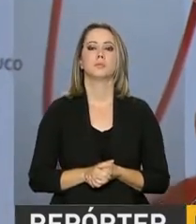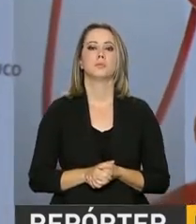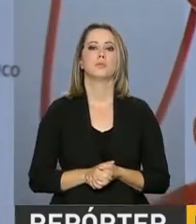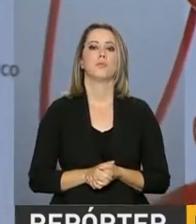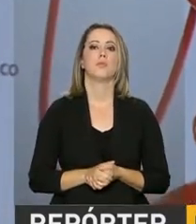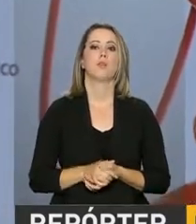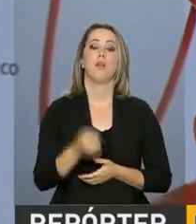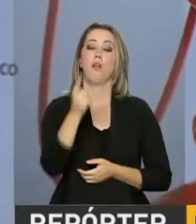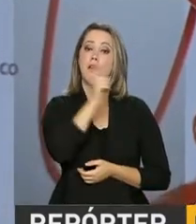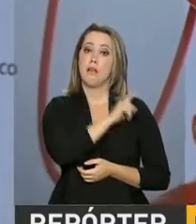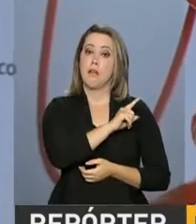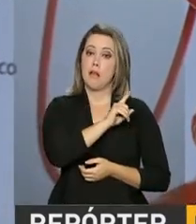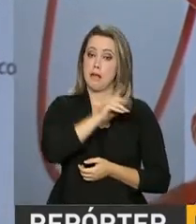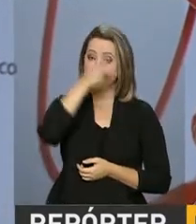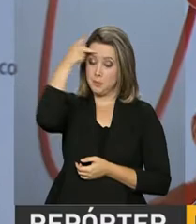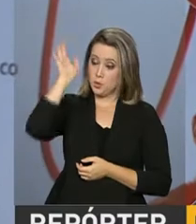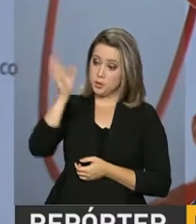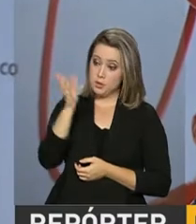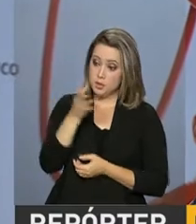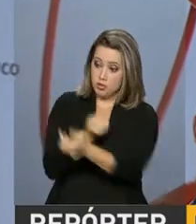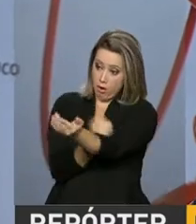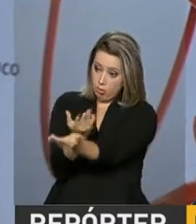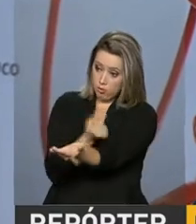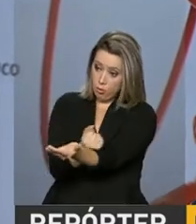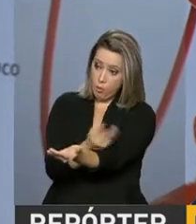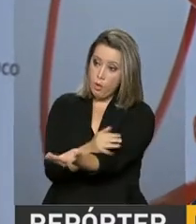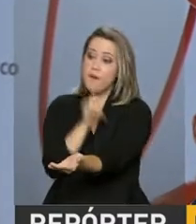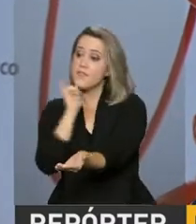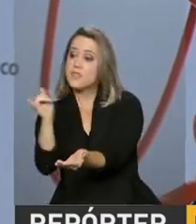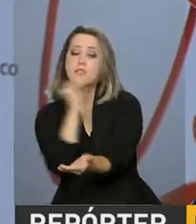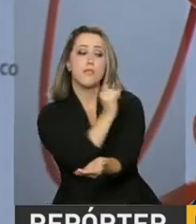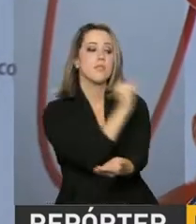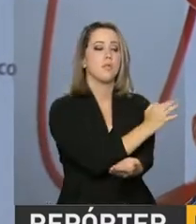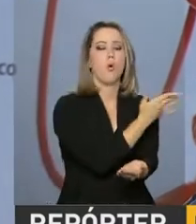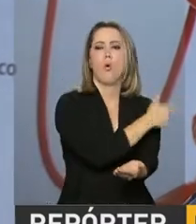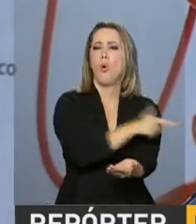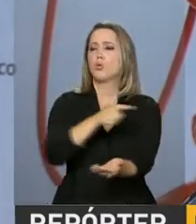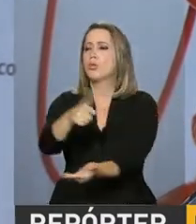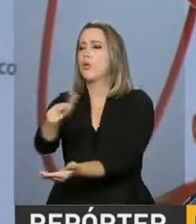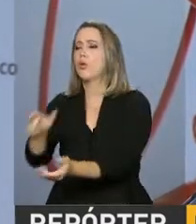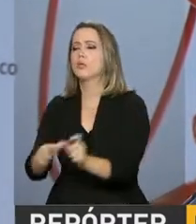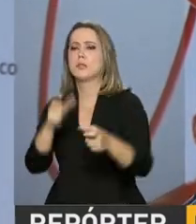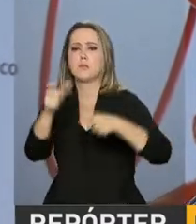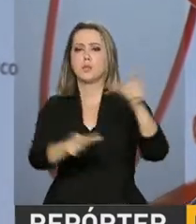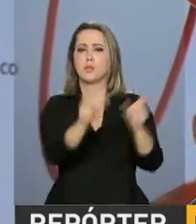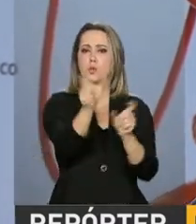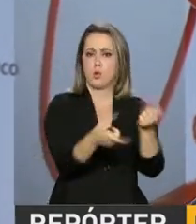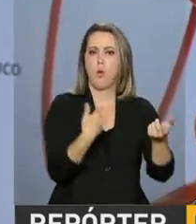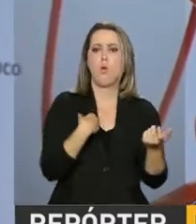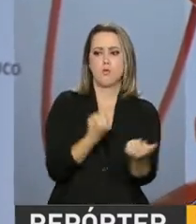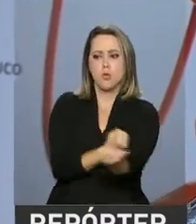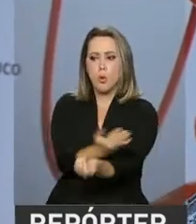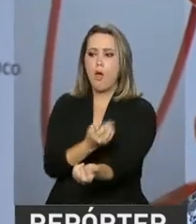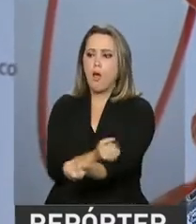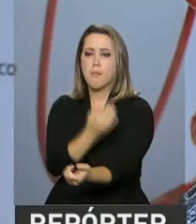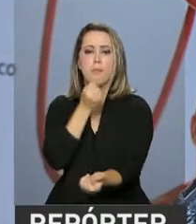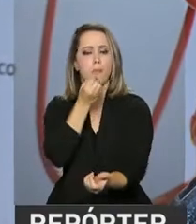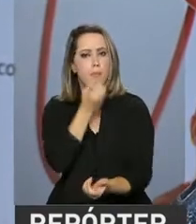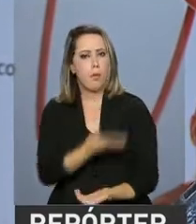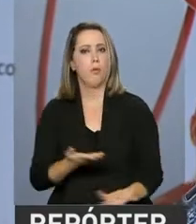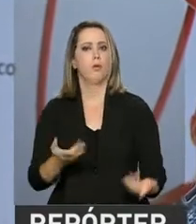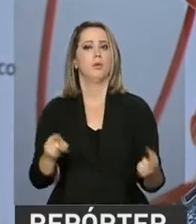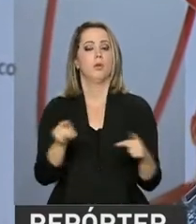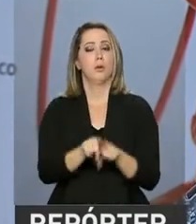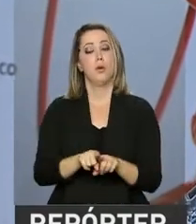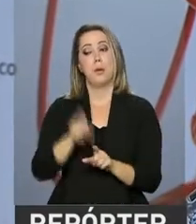devem recomendar a outras pessoas, as famílias que têm algum caso na família que necessitam